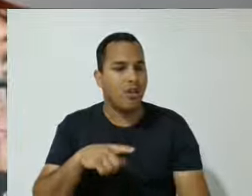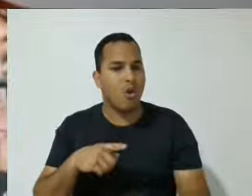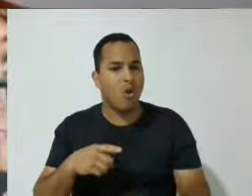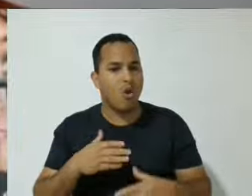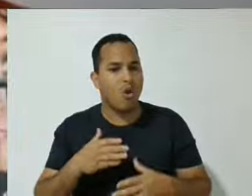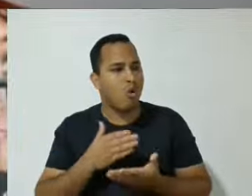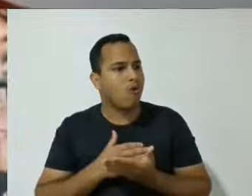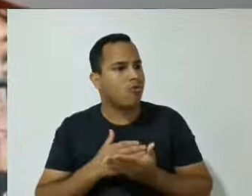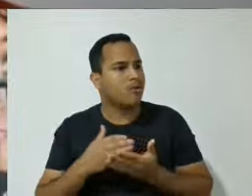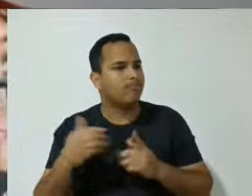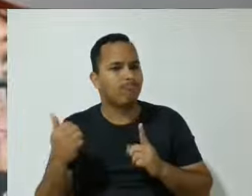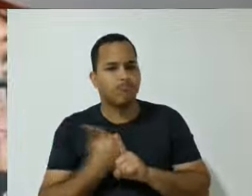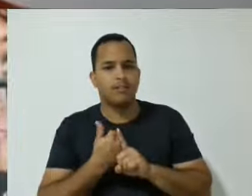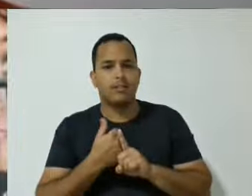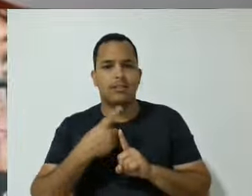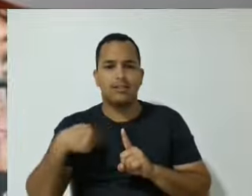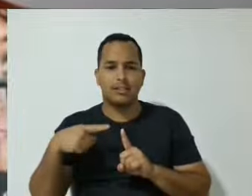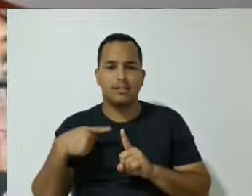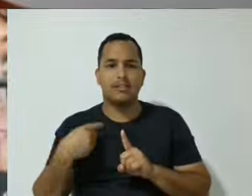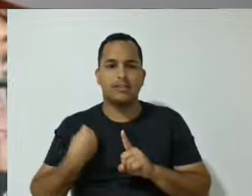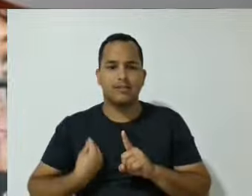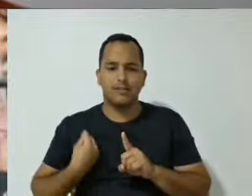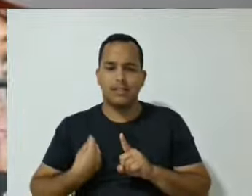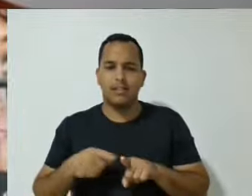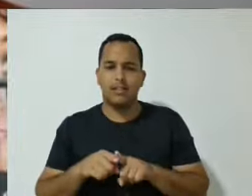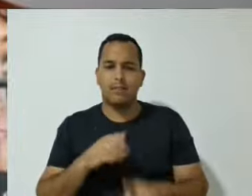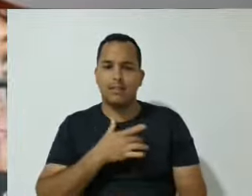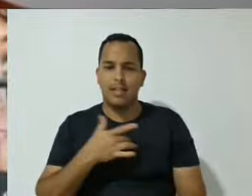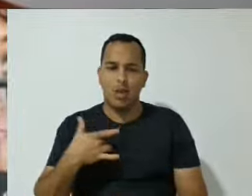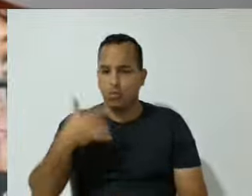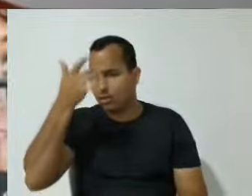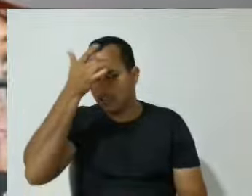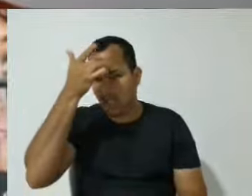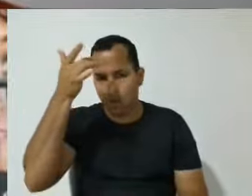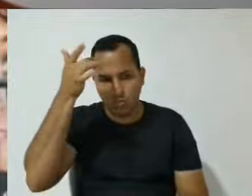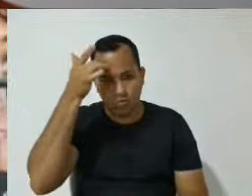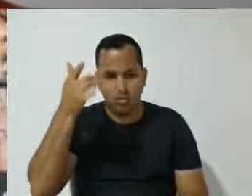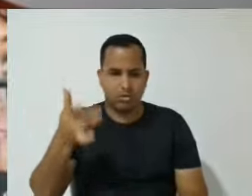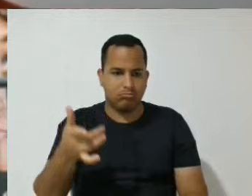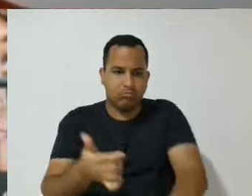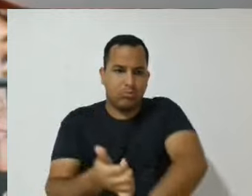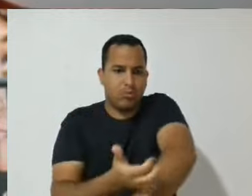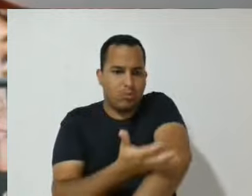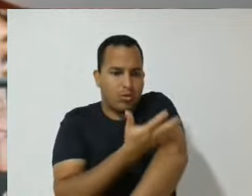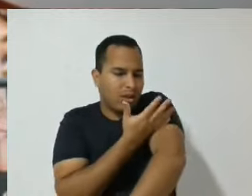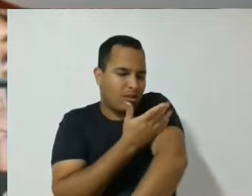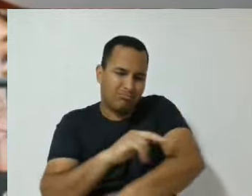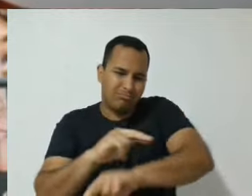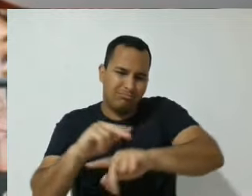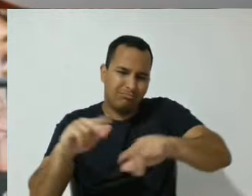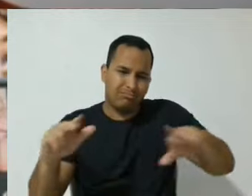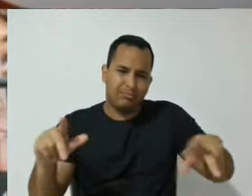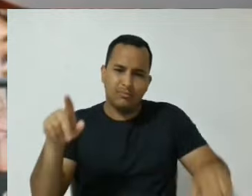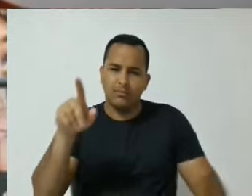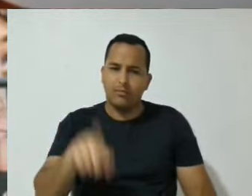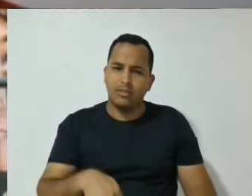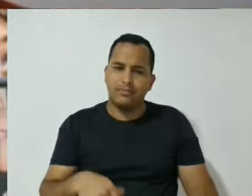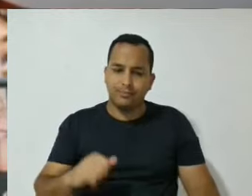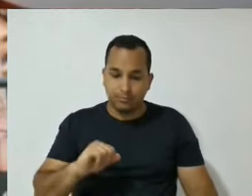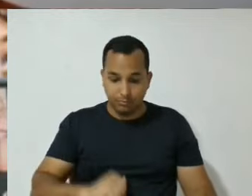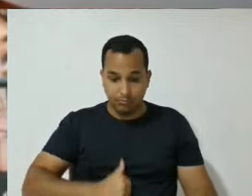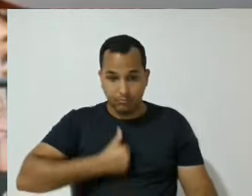impactou de tal forma a saúde delas, mental, emocional, foi um verdadeiro resgate da